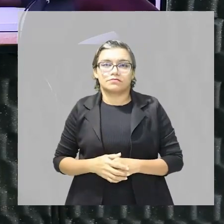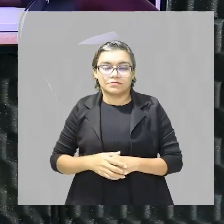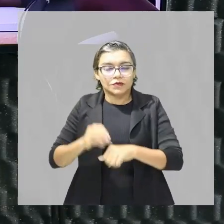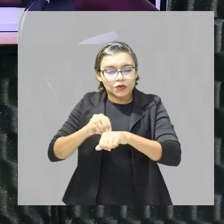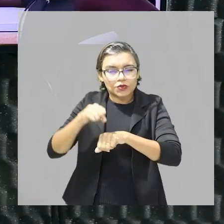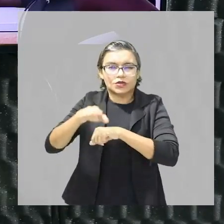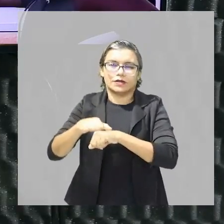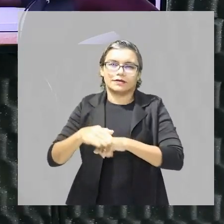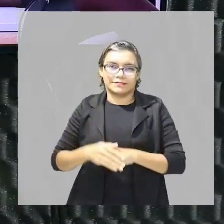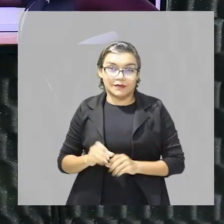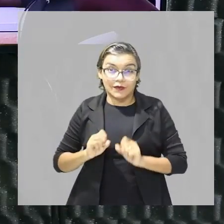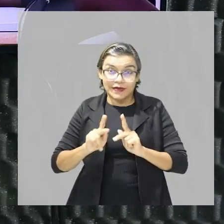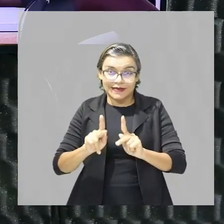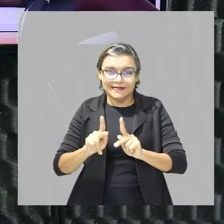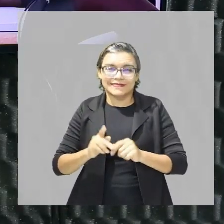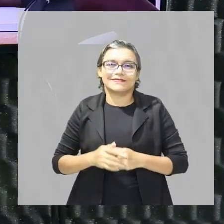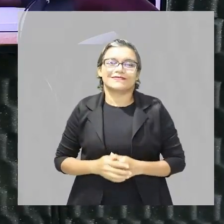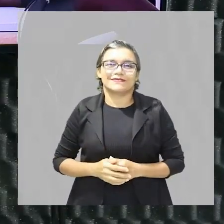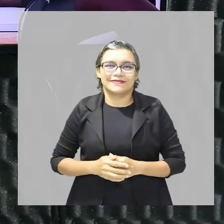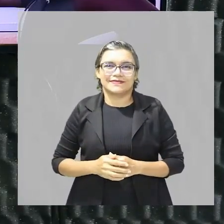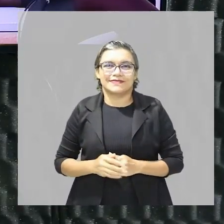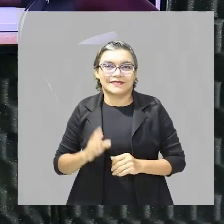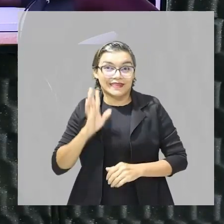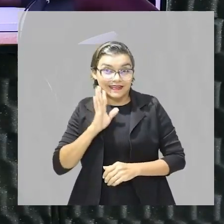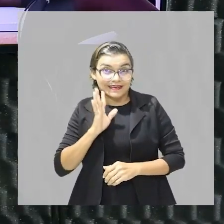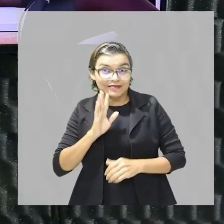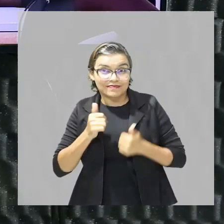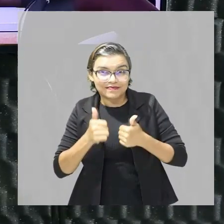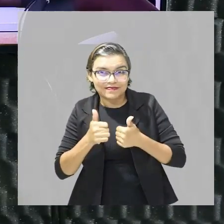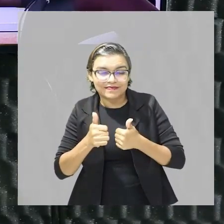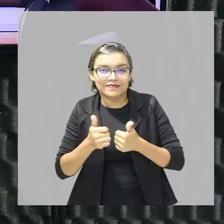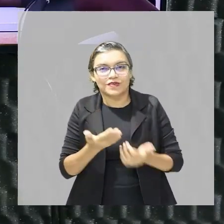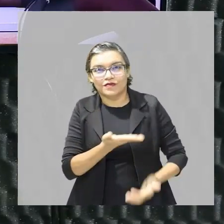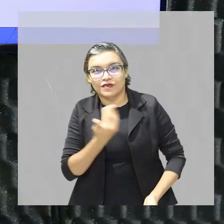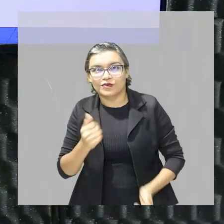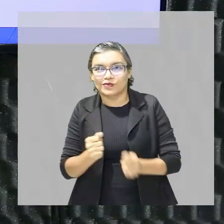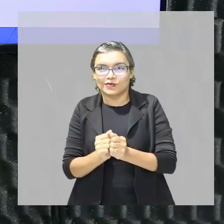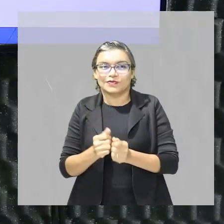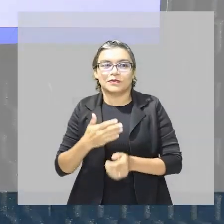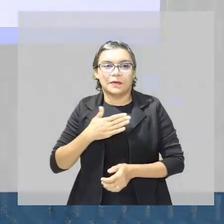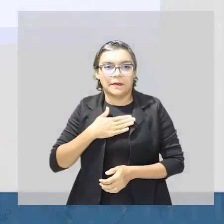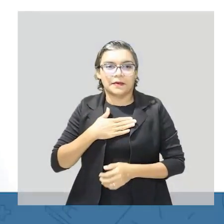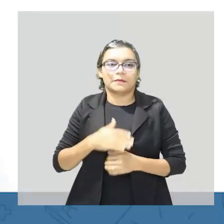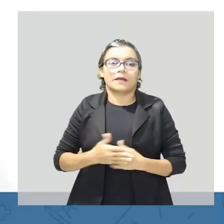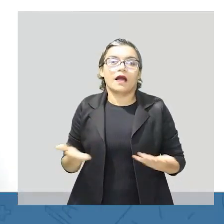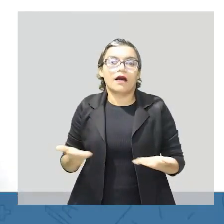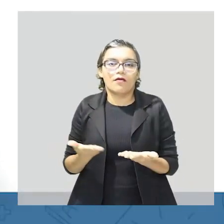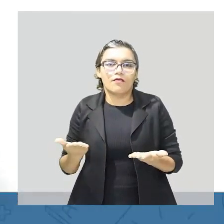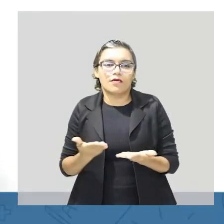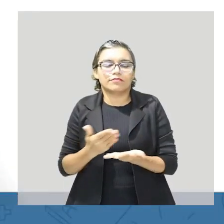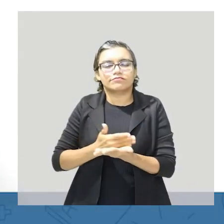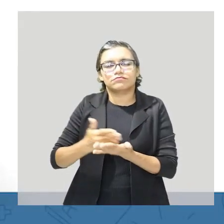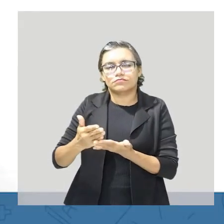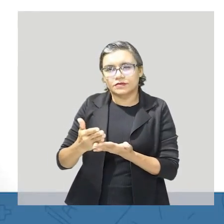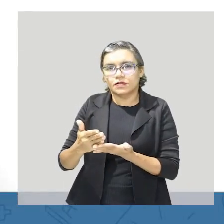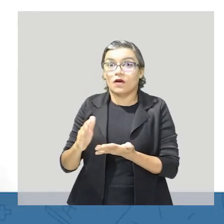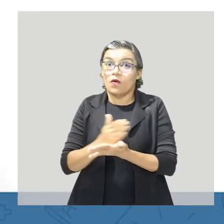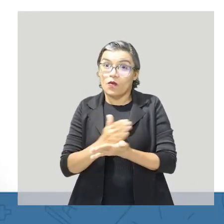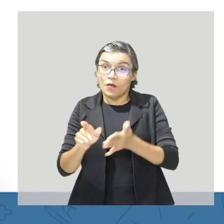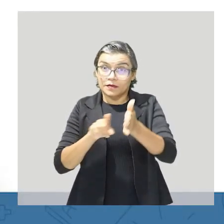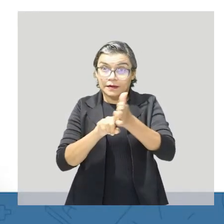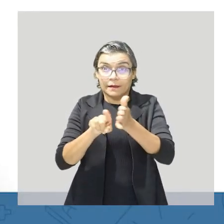indicação tá bom show vem comigo vamos tentar aqui abordar algumas questões